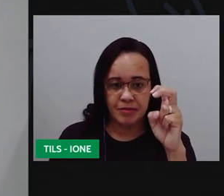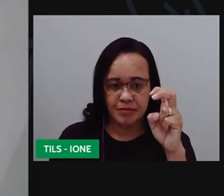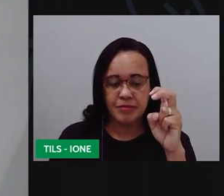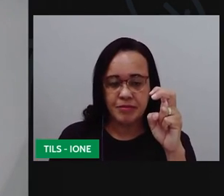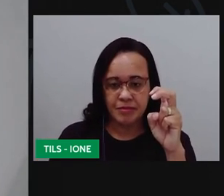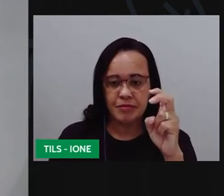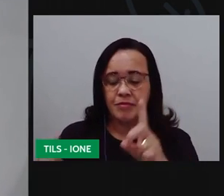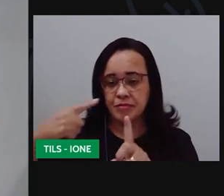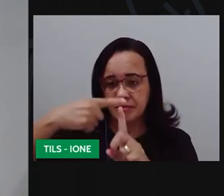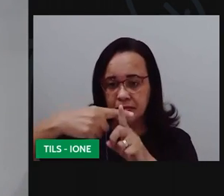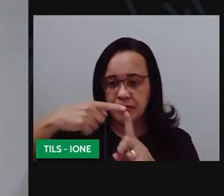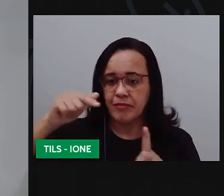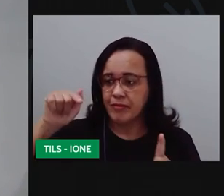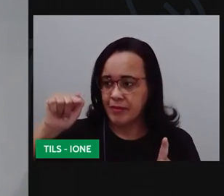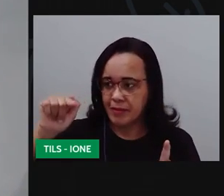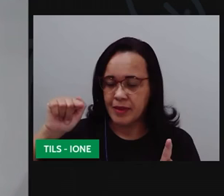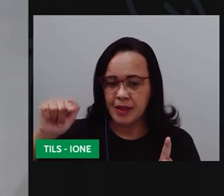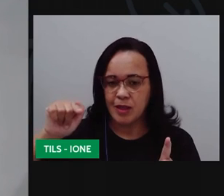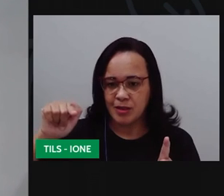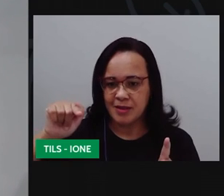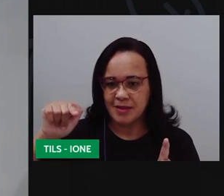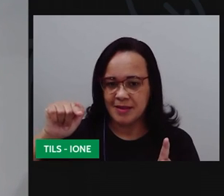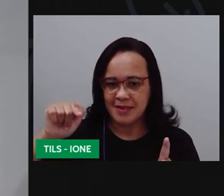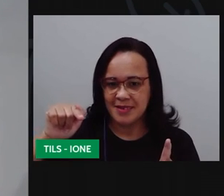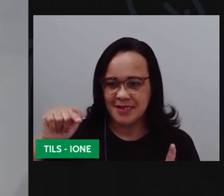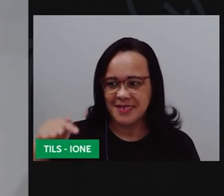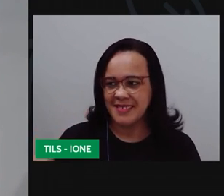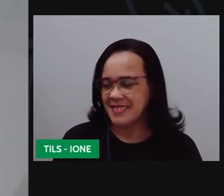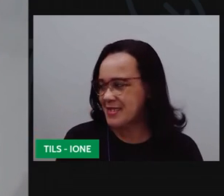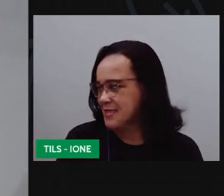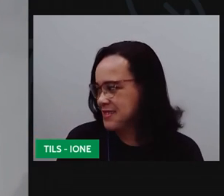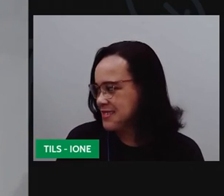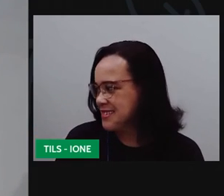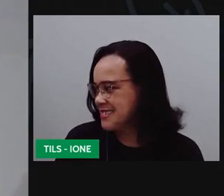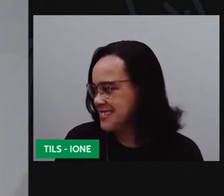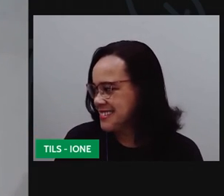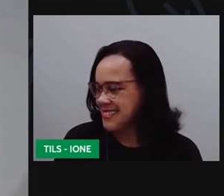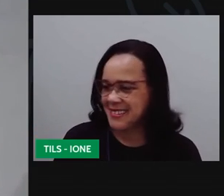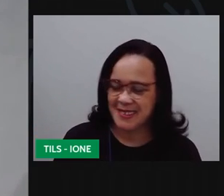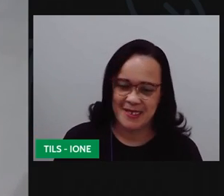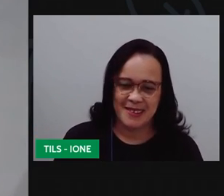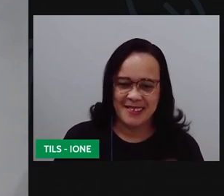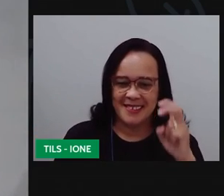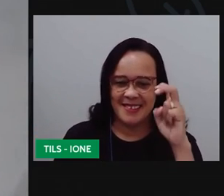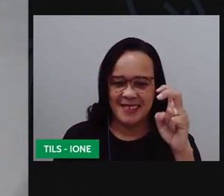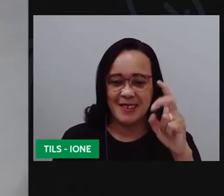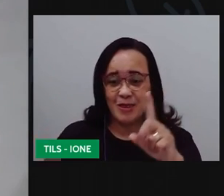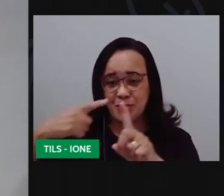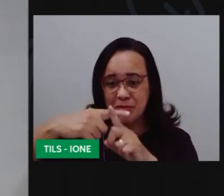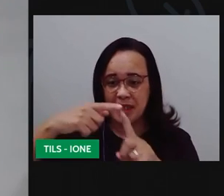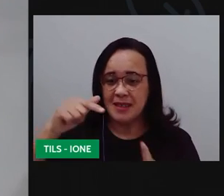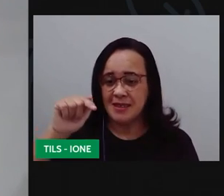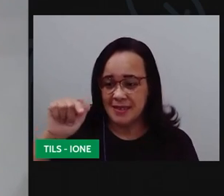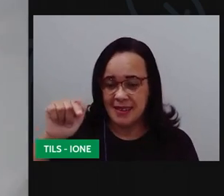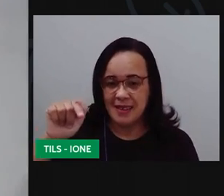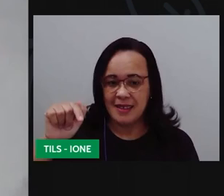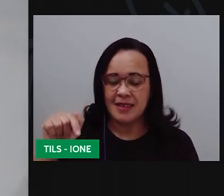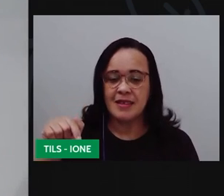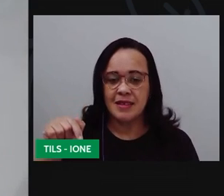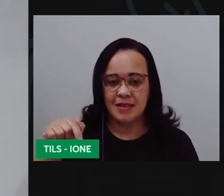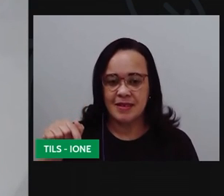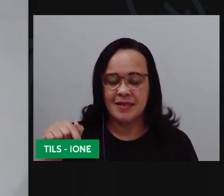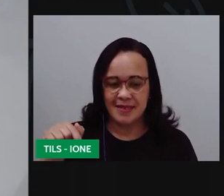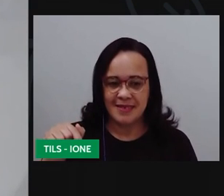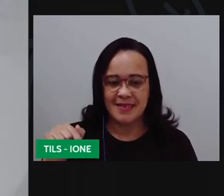acrescentar país-sede ocupada mas é tão danada eu queria até voar Sim o mais 7 vamos lá é o